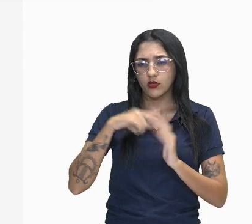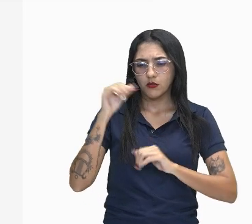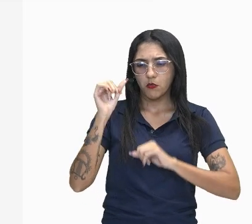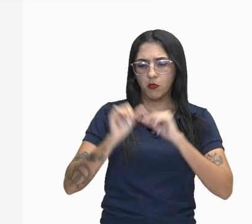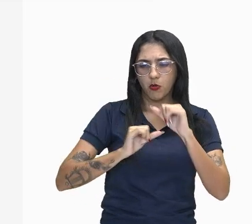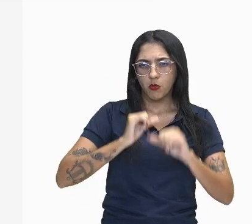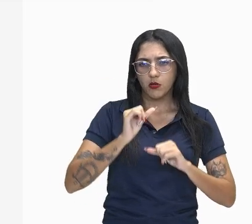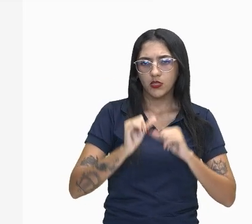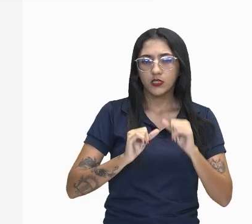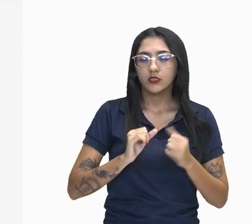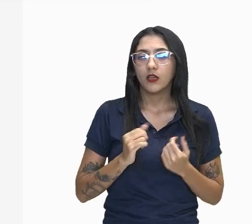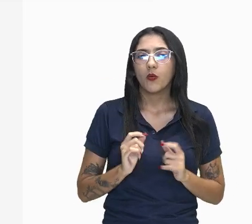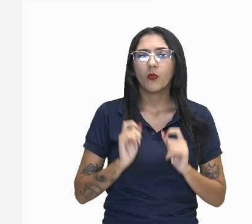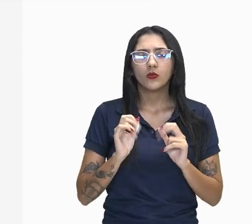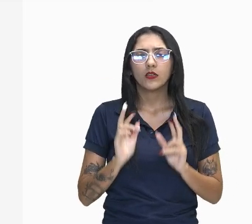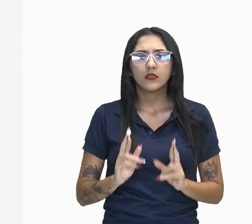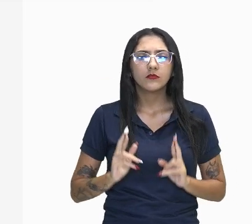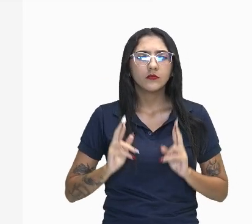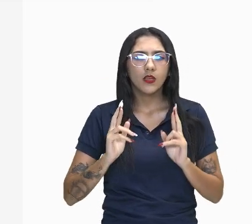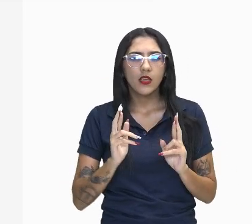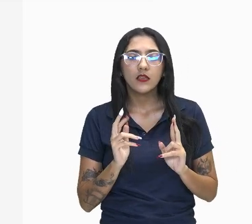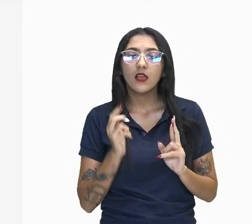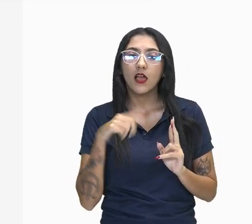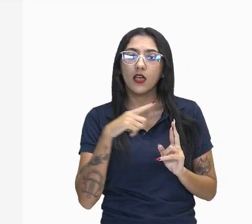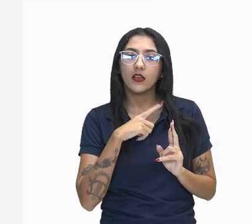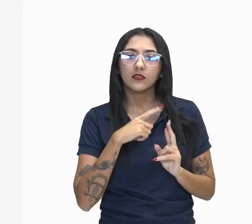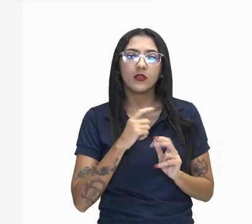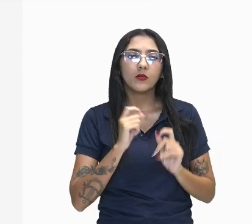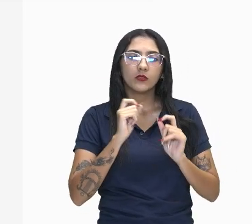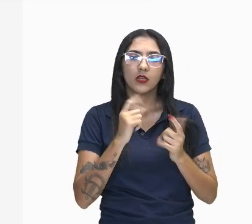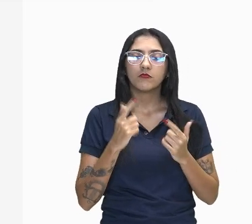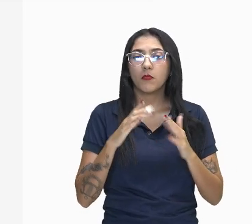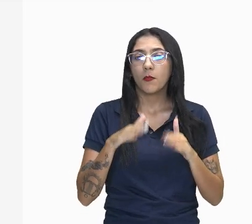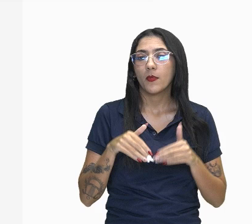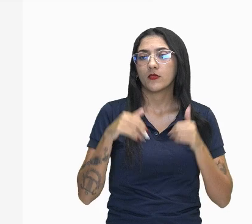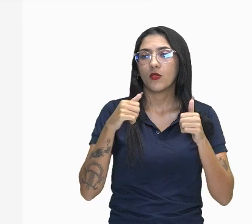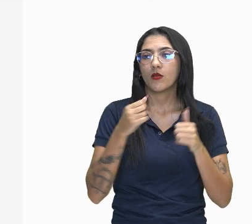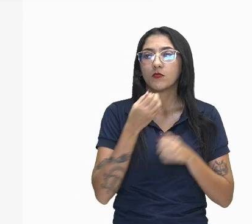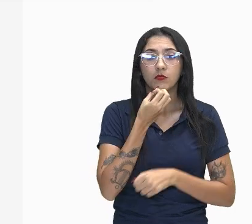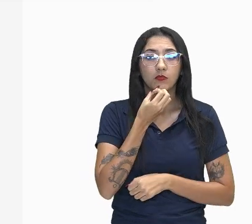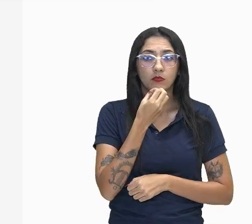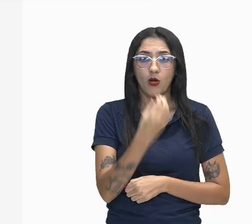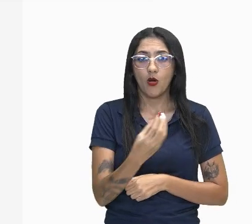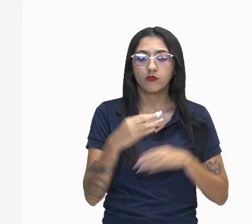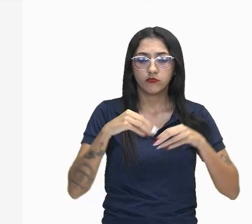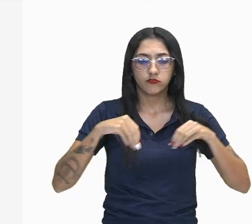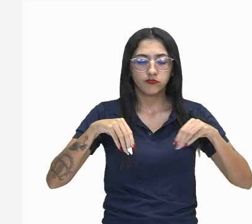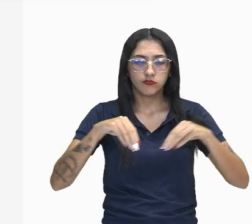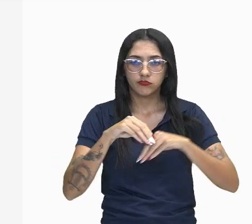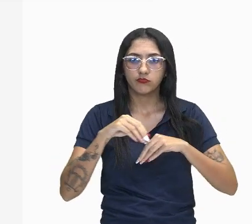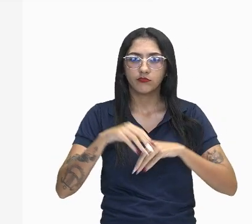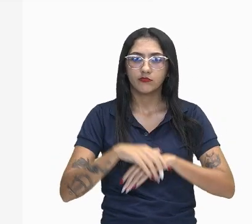regeneração, espera-se ali que ela esteja com todo o seu pousio completo, tá?